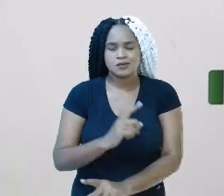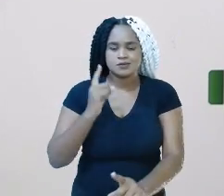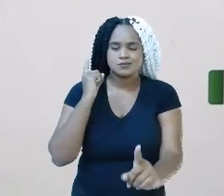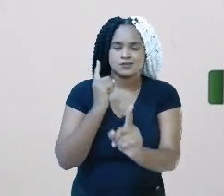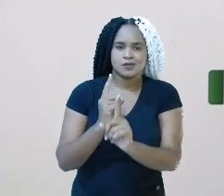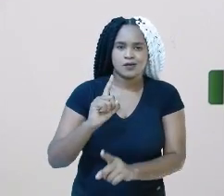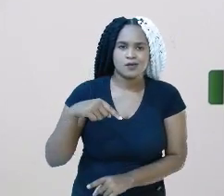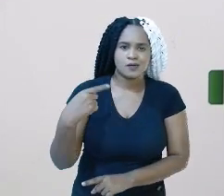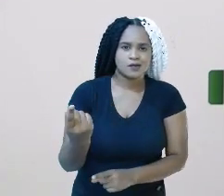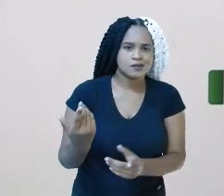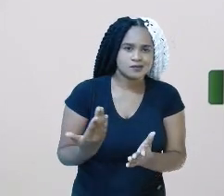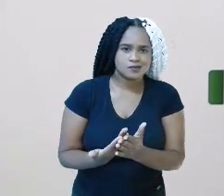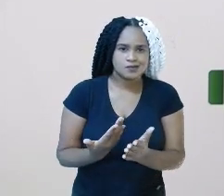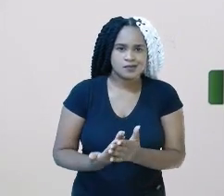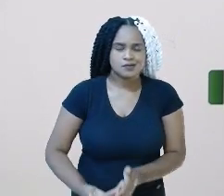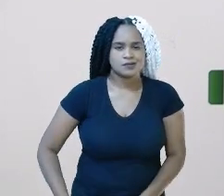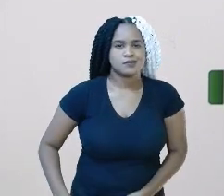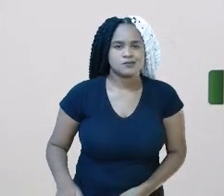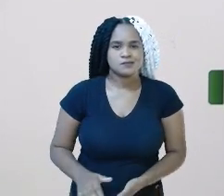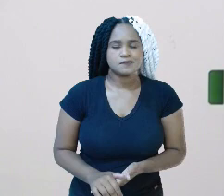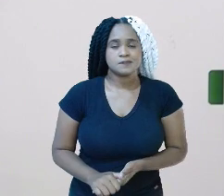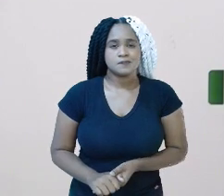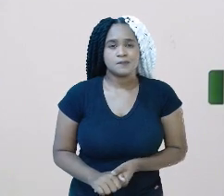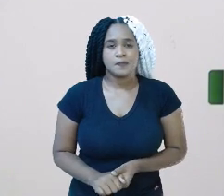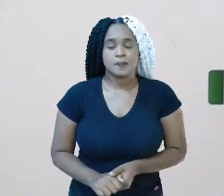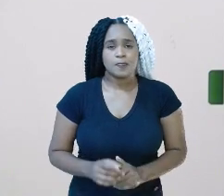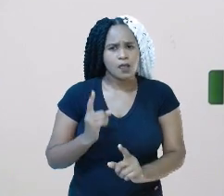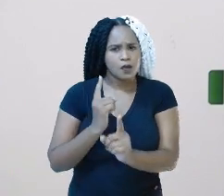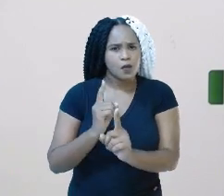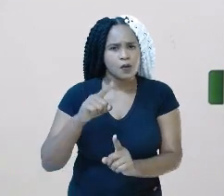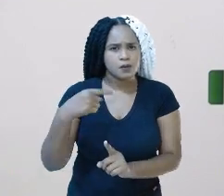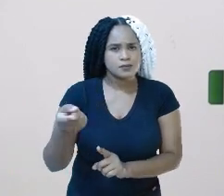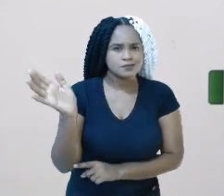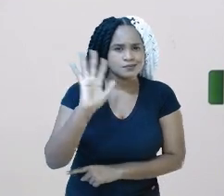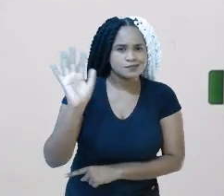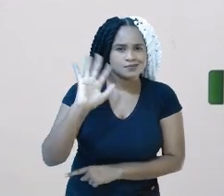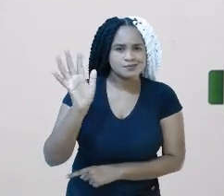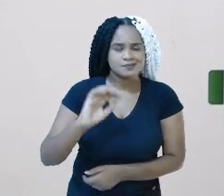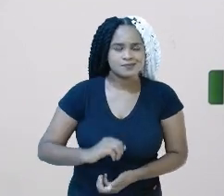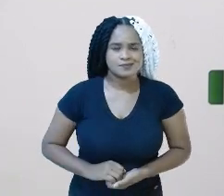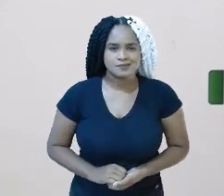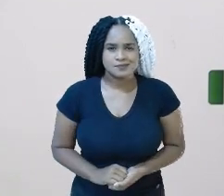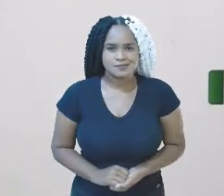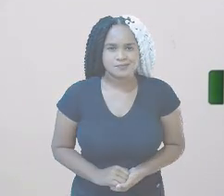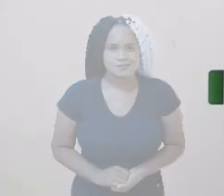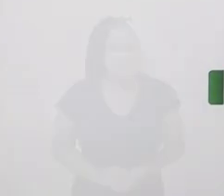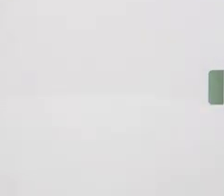gente vai ficando por aqui. E no próximo encontro a gente se vê. Tchau, tchau.